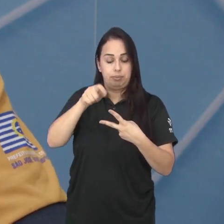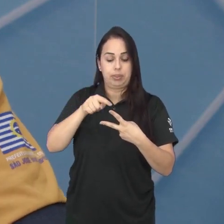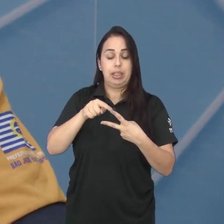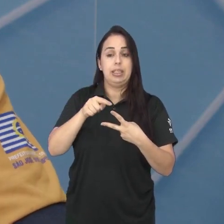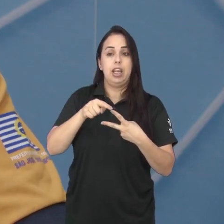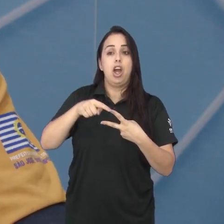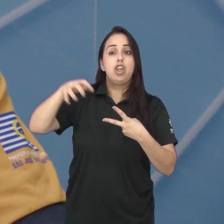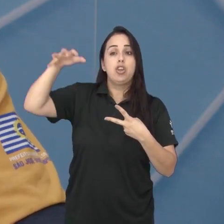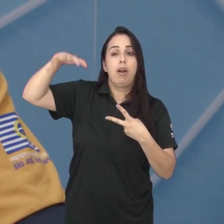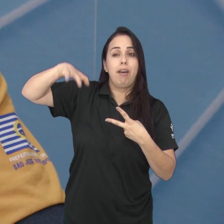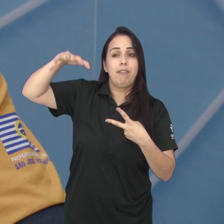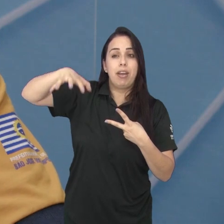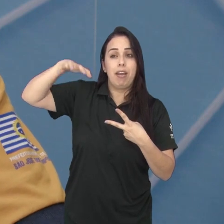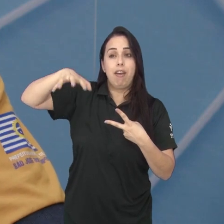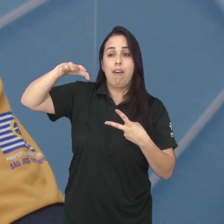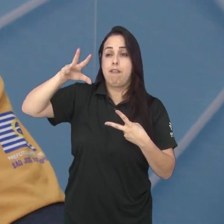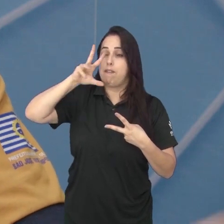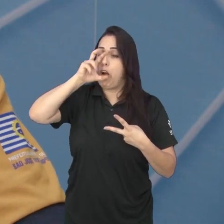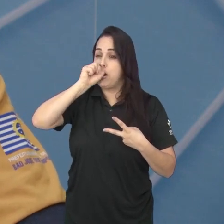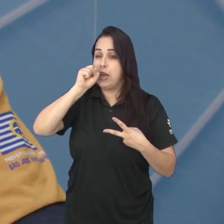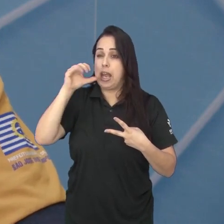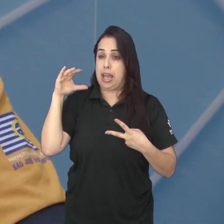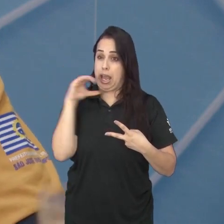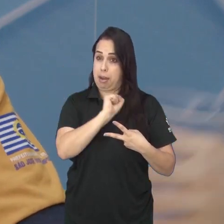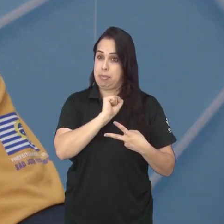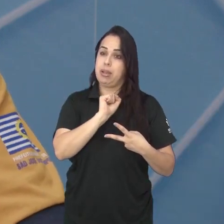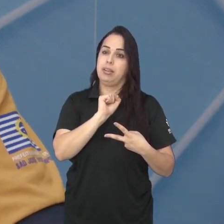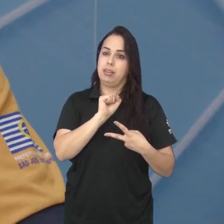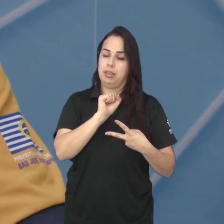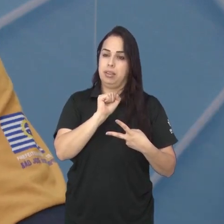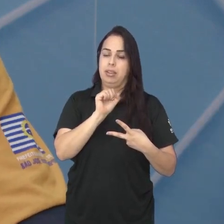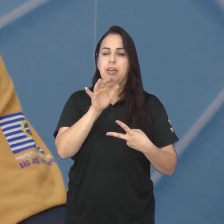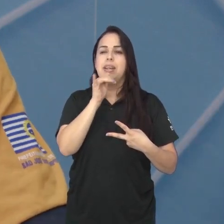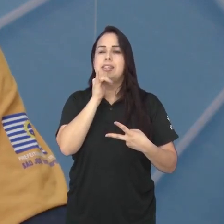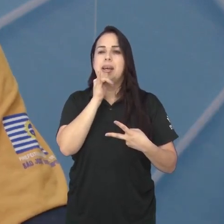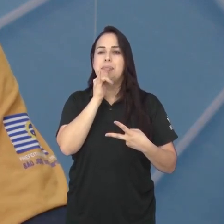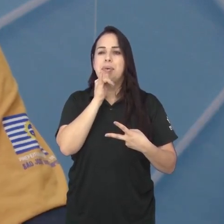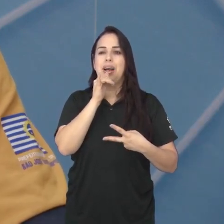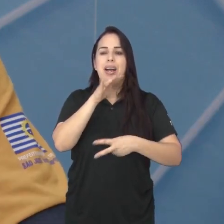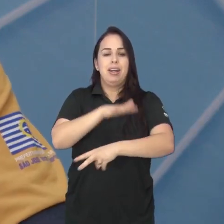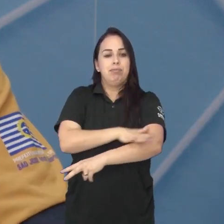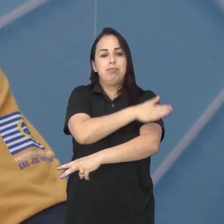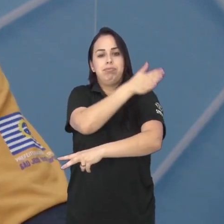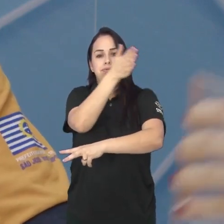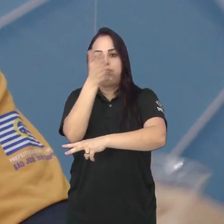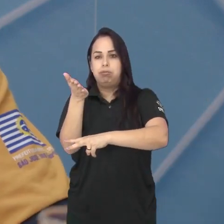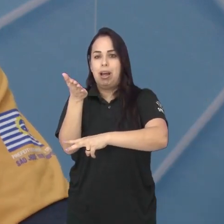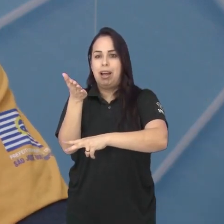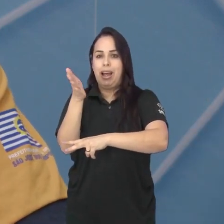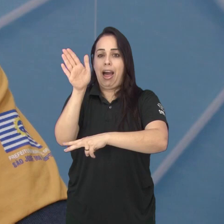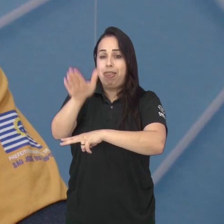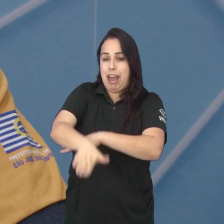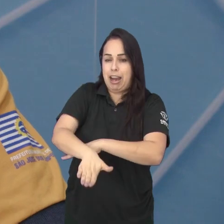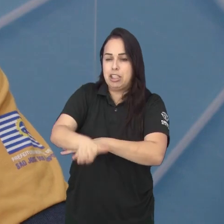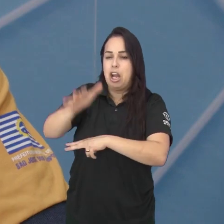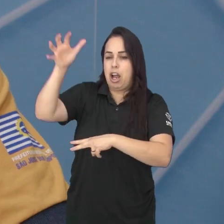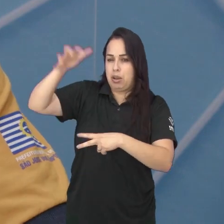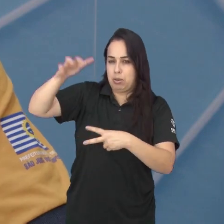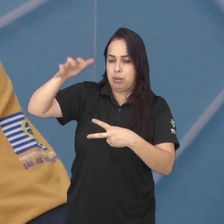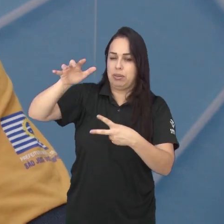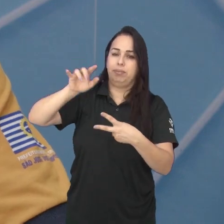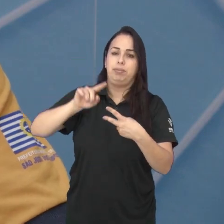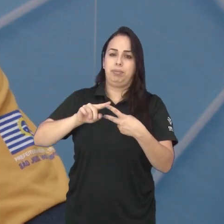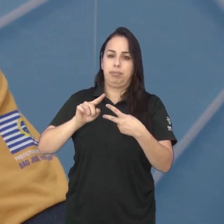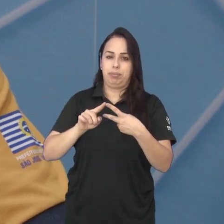Uma chuva forte e rápida, né, que é o que acontece nos finais de tarde, em dias de calor e tal.